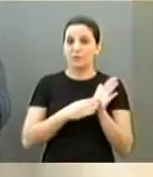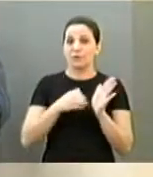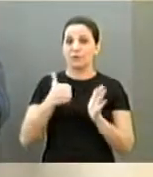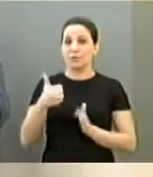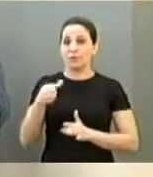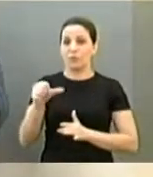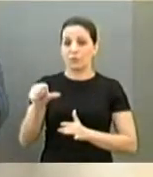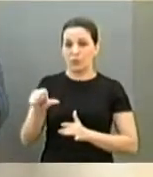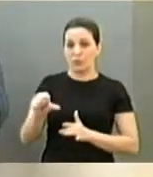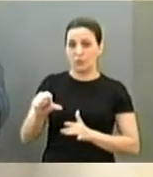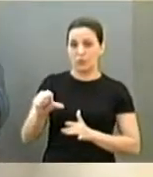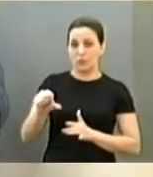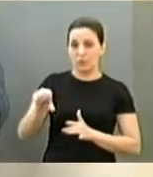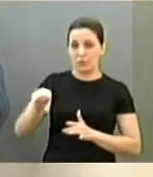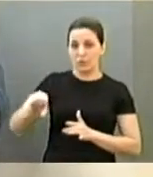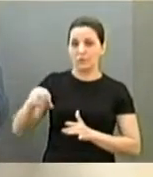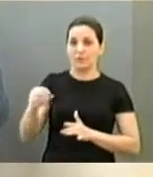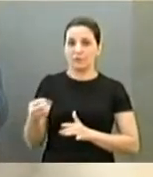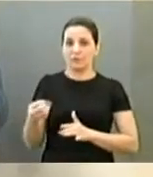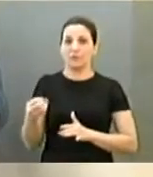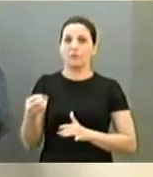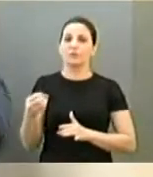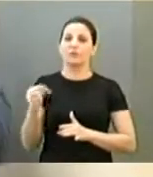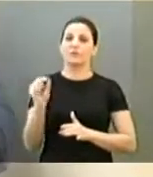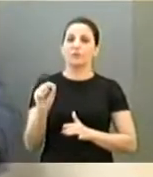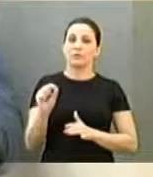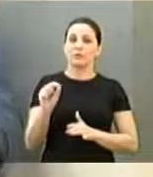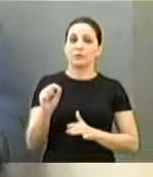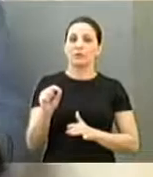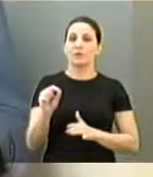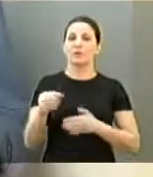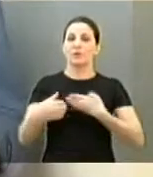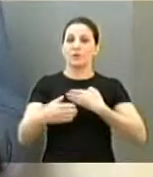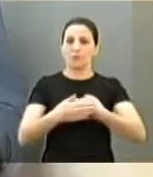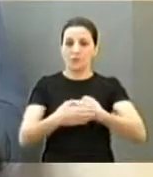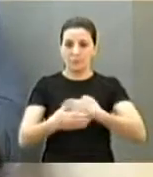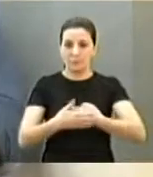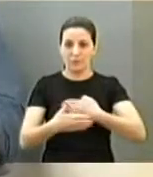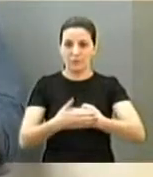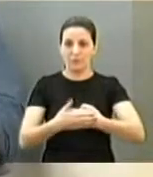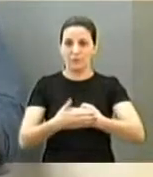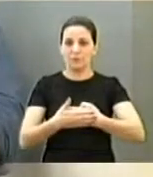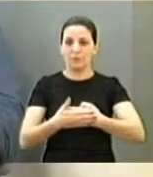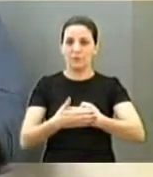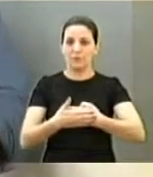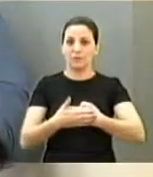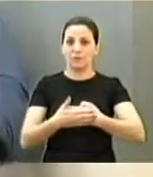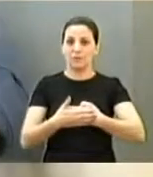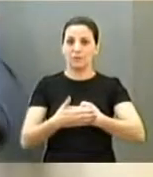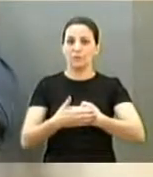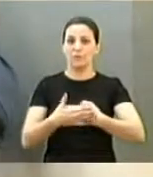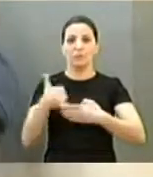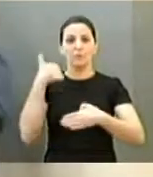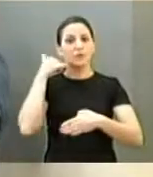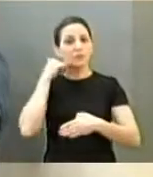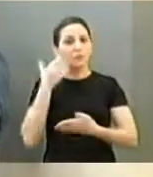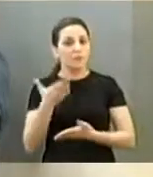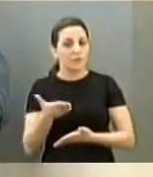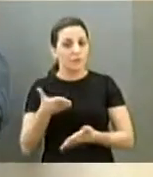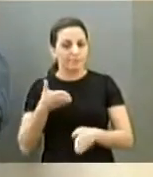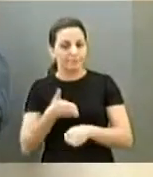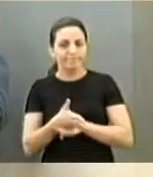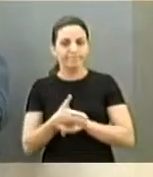sendo atendido na cidade de Ribeirão Preto. Isso daí